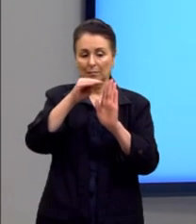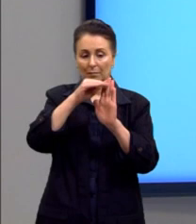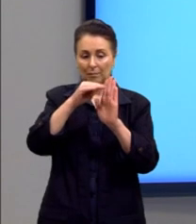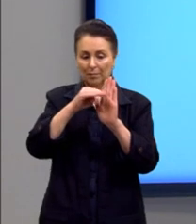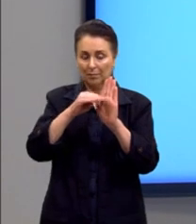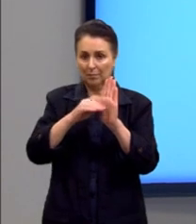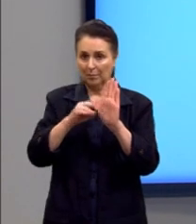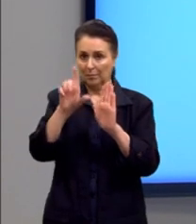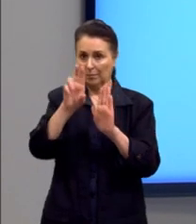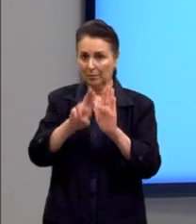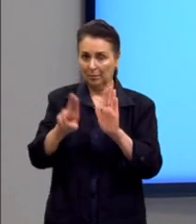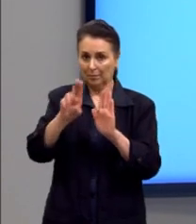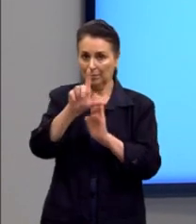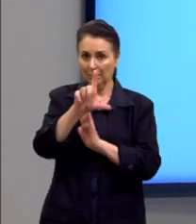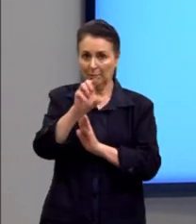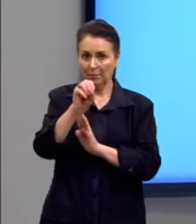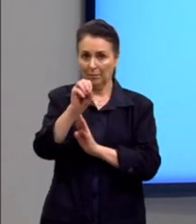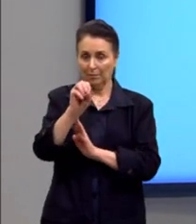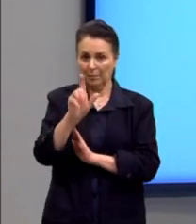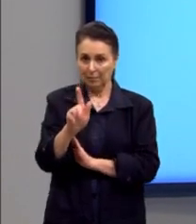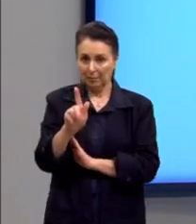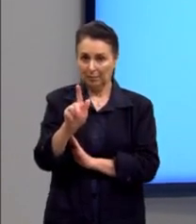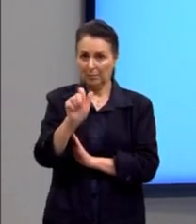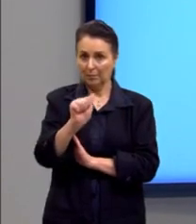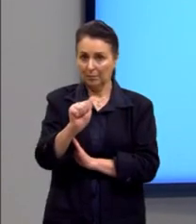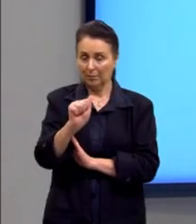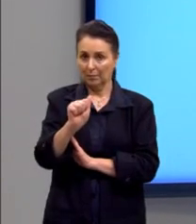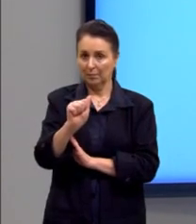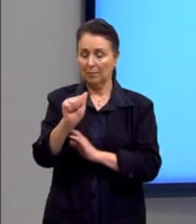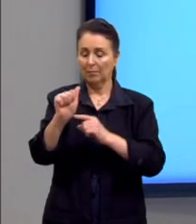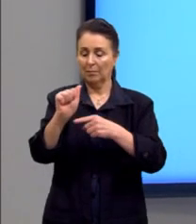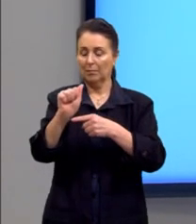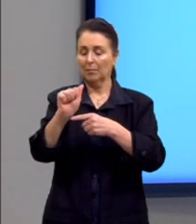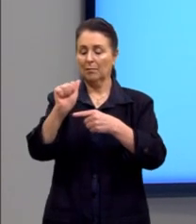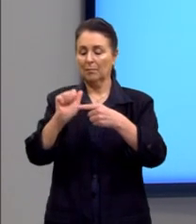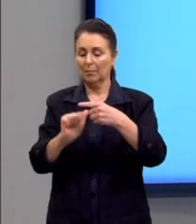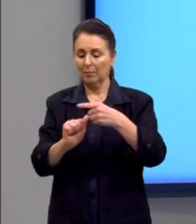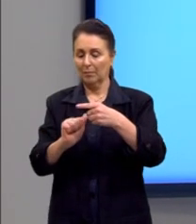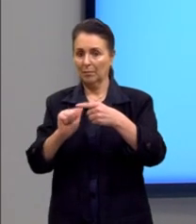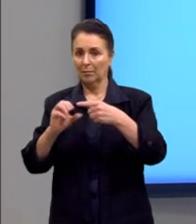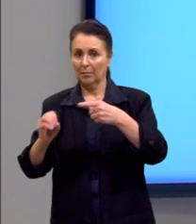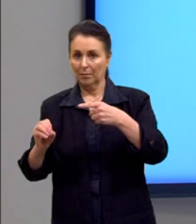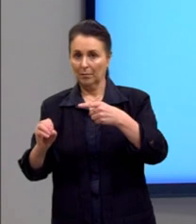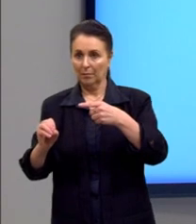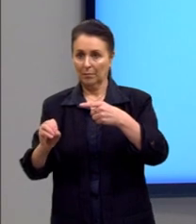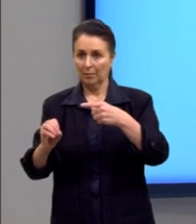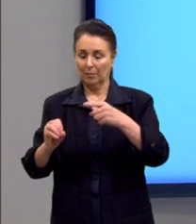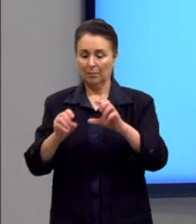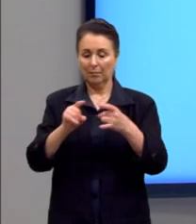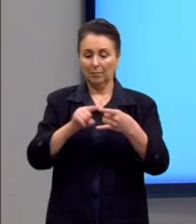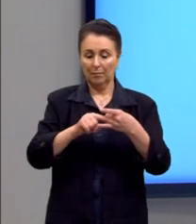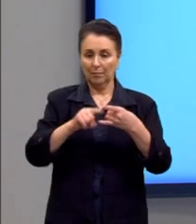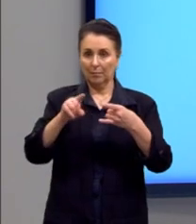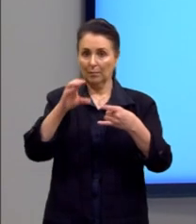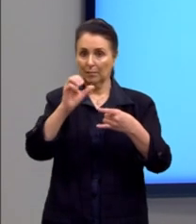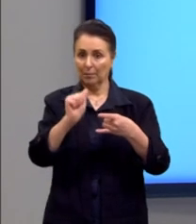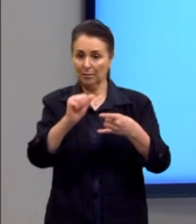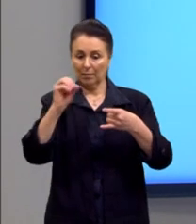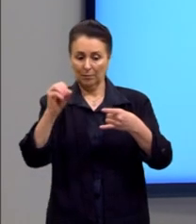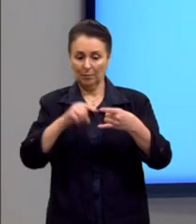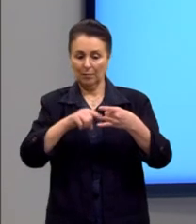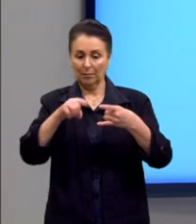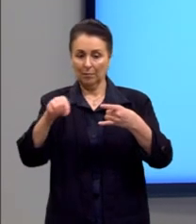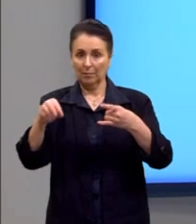utilizamos o log de a sobre a zero então a amplitude EA zero amplitude de referência